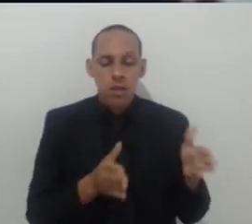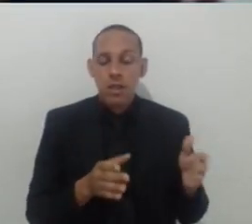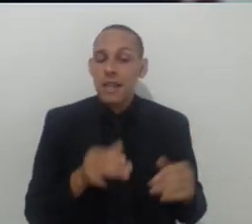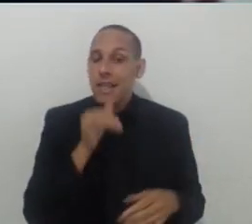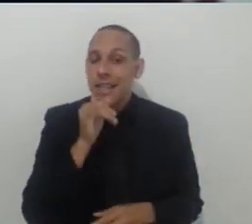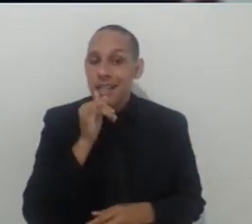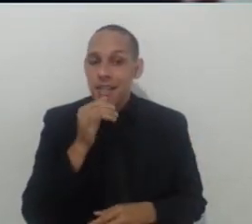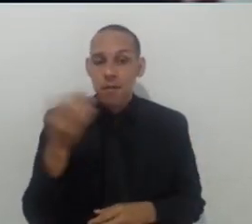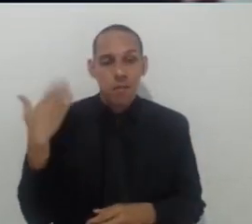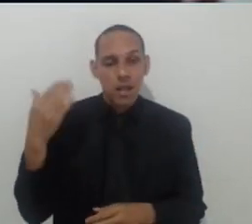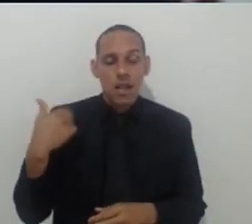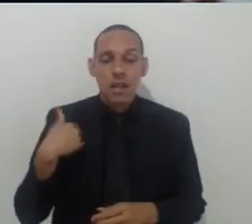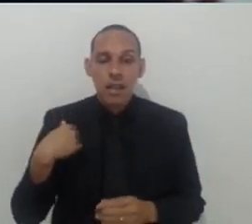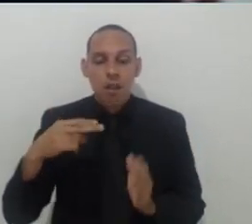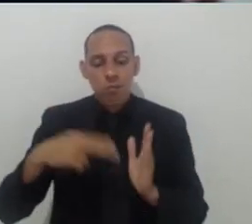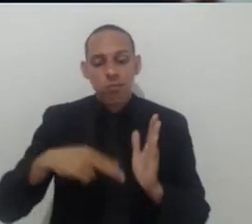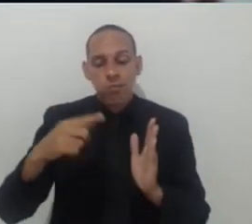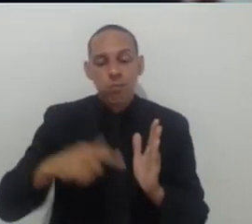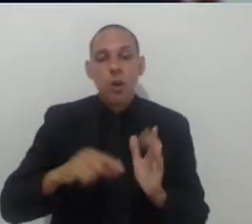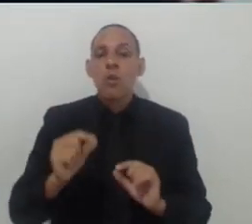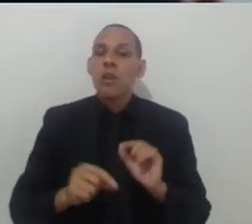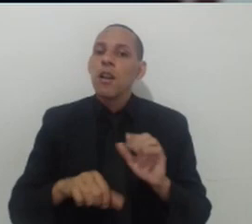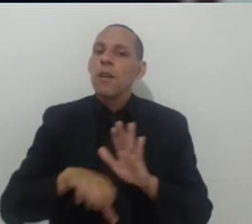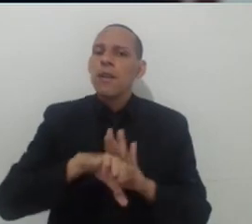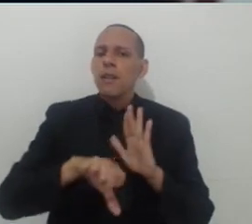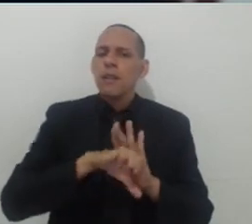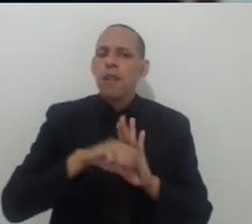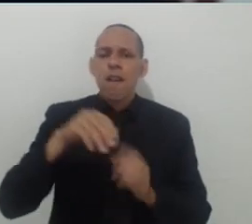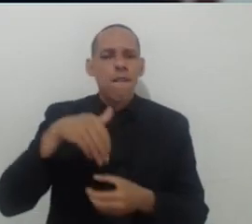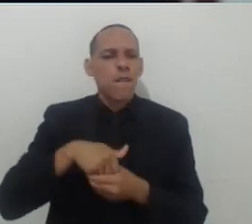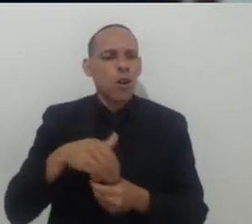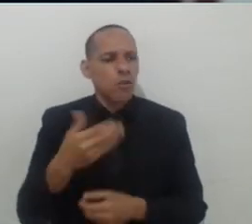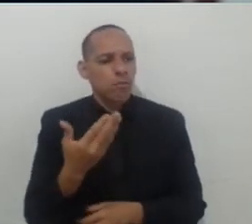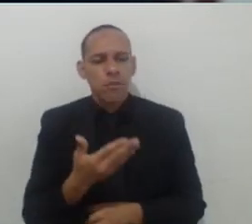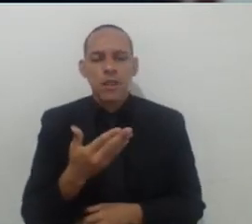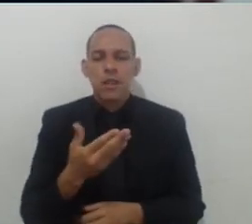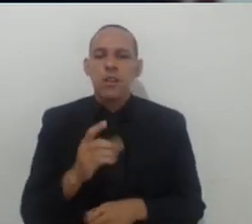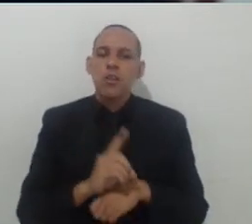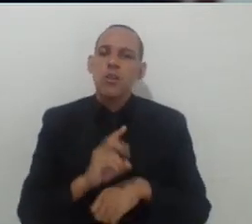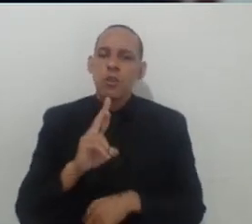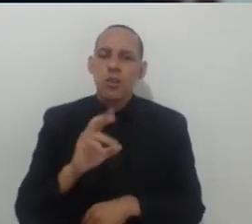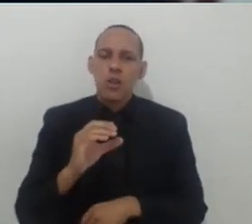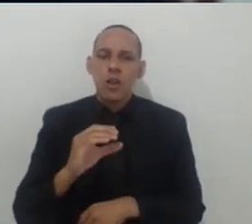pouco e voltei acompanhando um belíssimo voto do doutor Cornélio